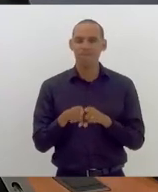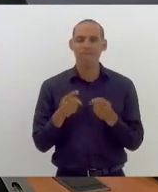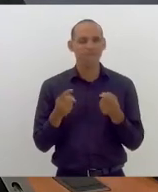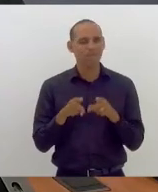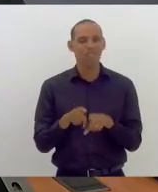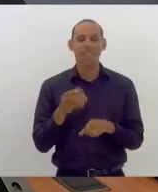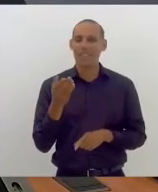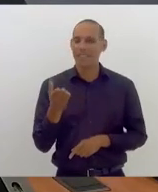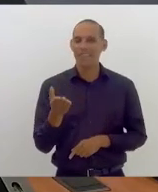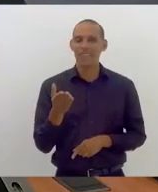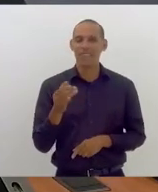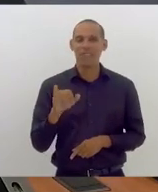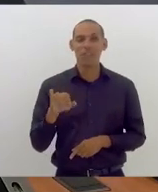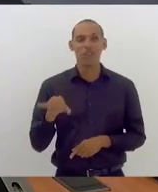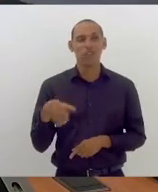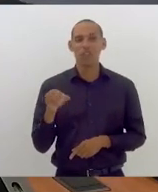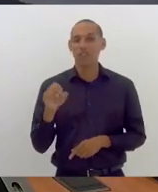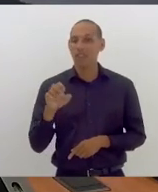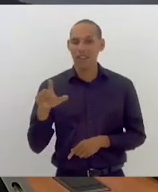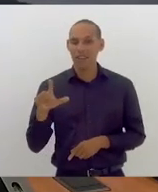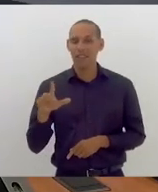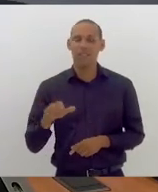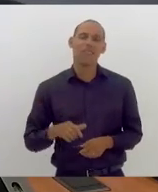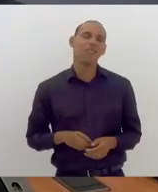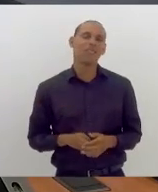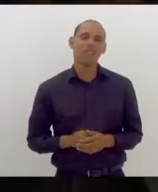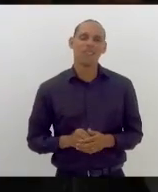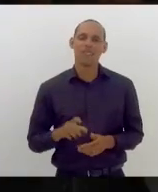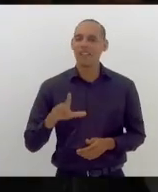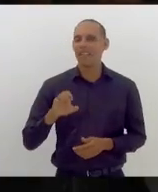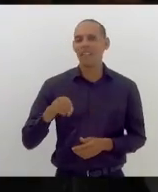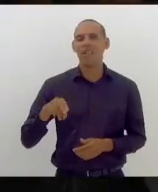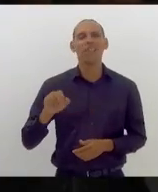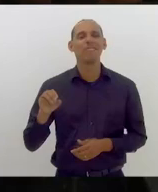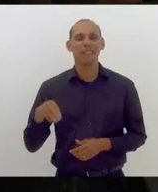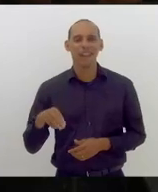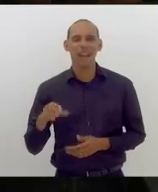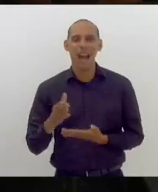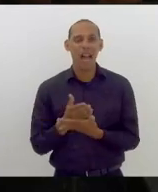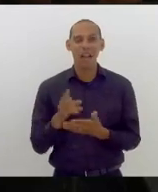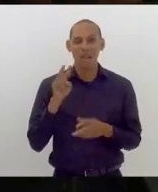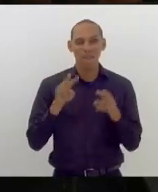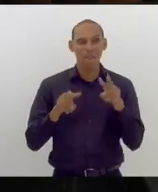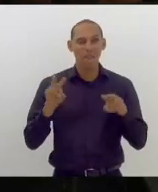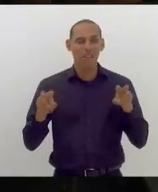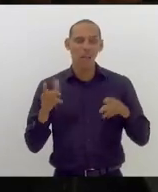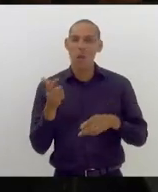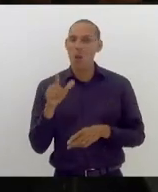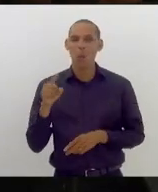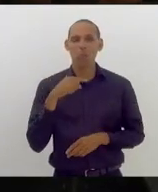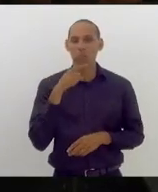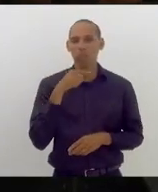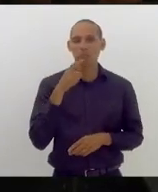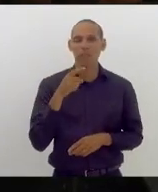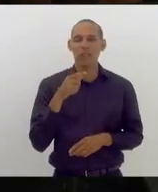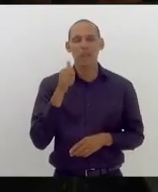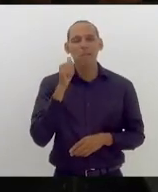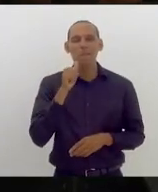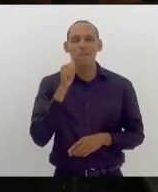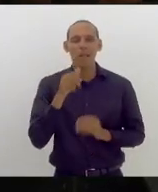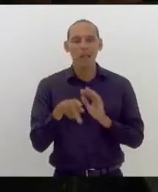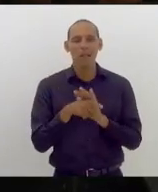enfim, Joel, Hugo Leonan, alguns que eu estou vendo aqui, alguns que eu não estou vendo, as meninas lá do gabinete